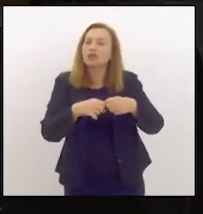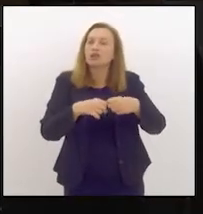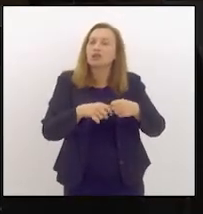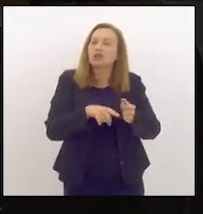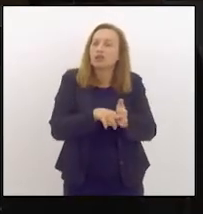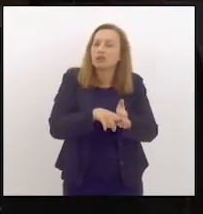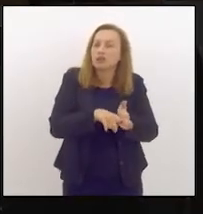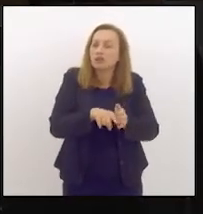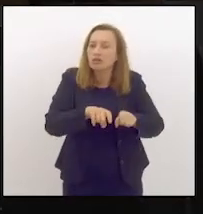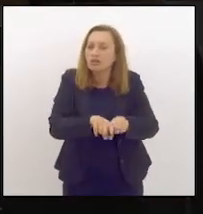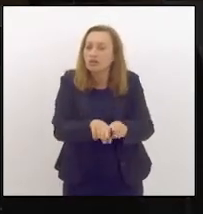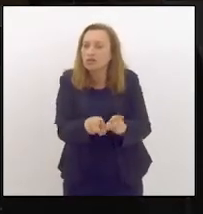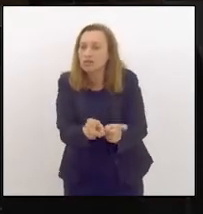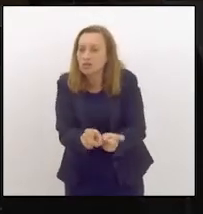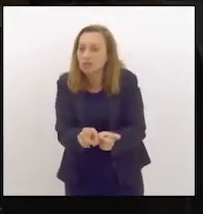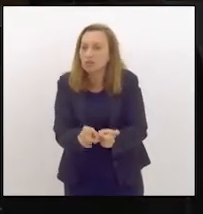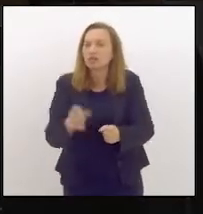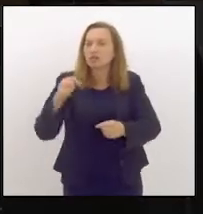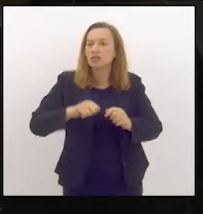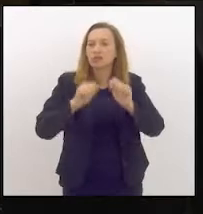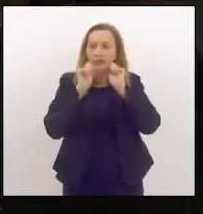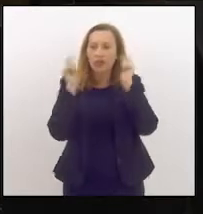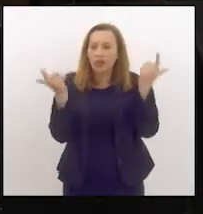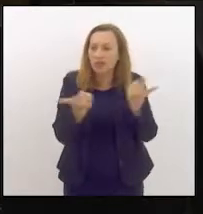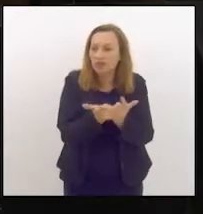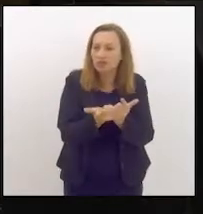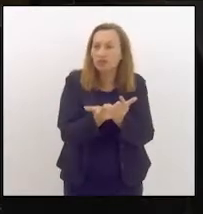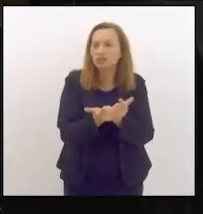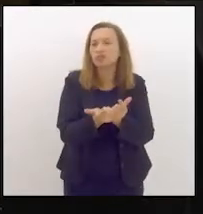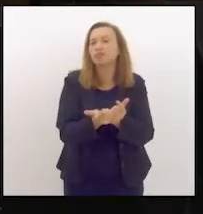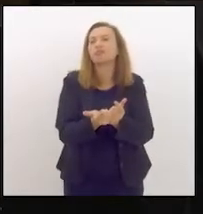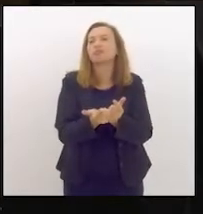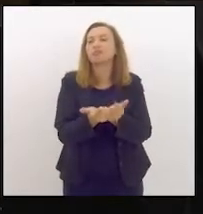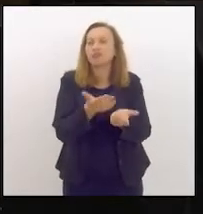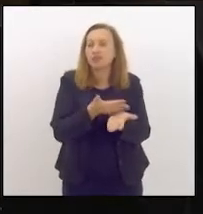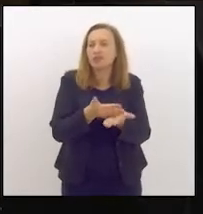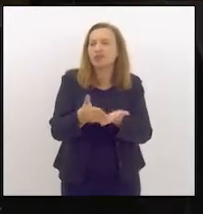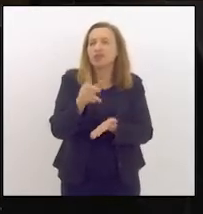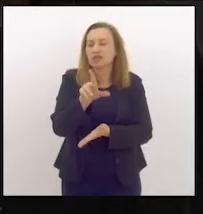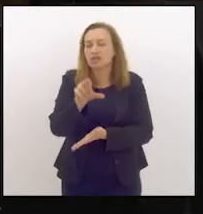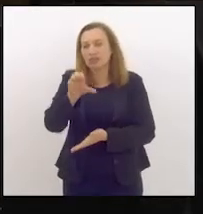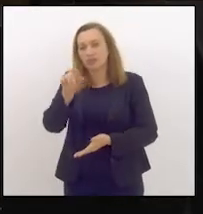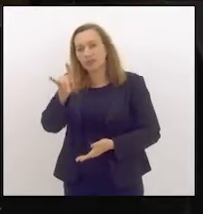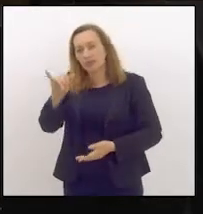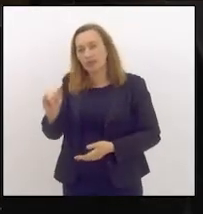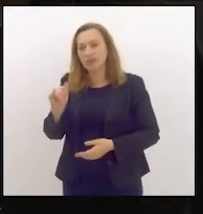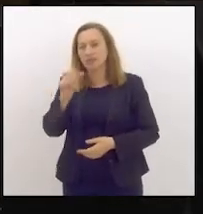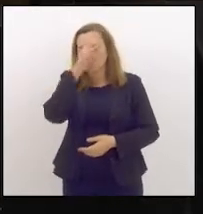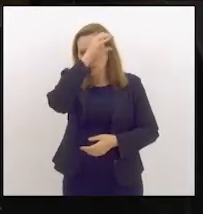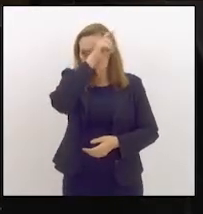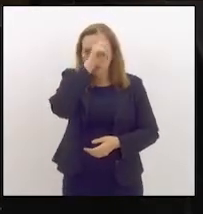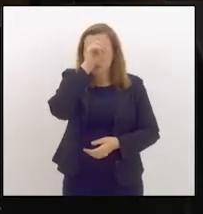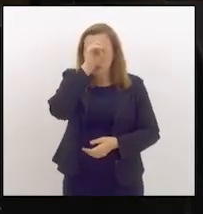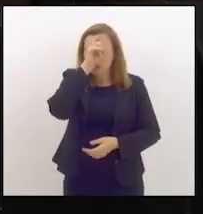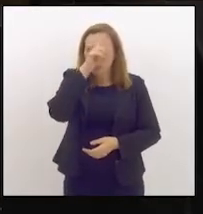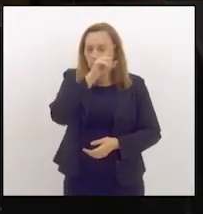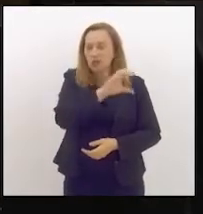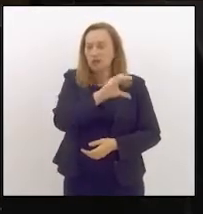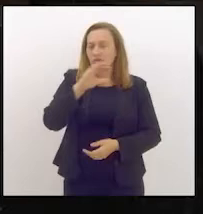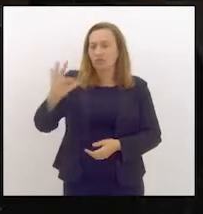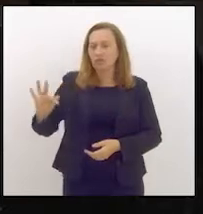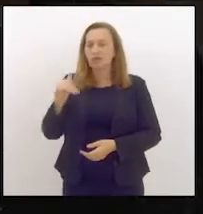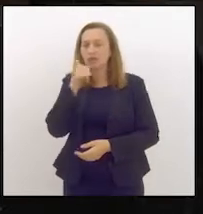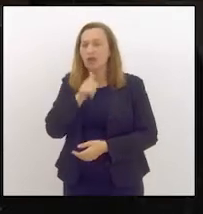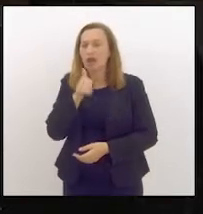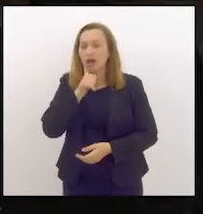institucional da Assembleia Legislativa feito a partir da CPI do Hospital da Mulher de Cabo Frio e a